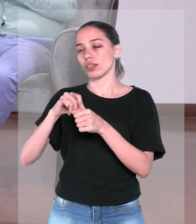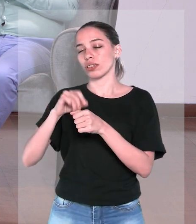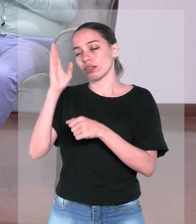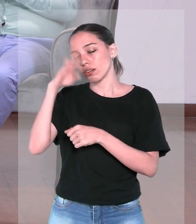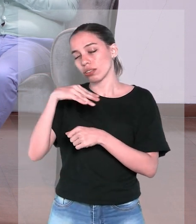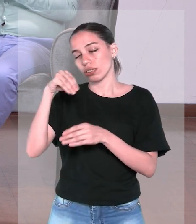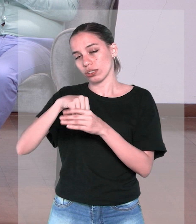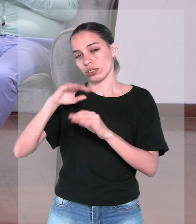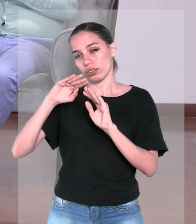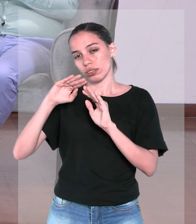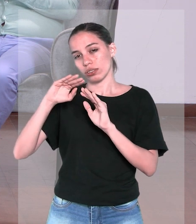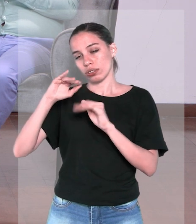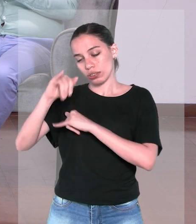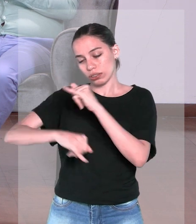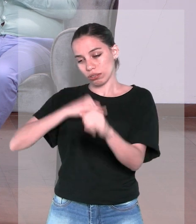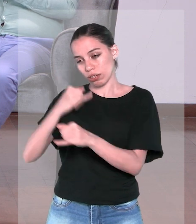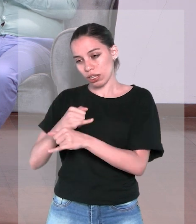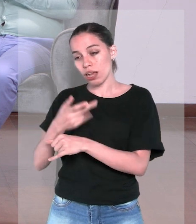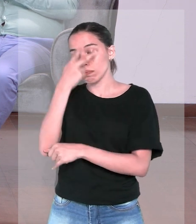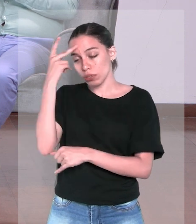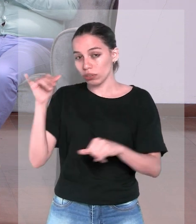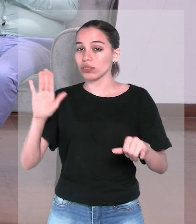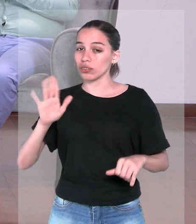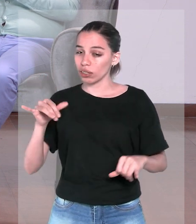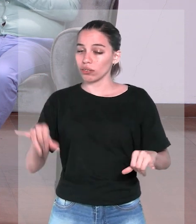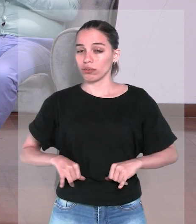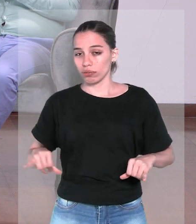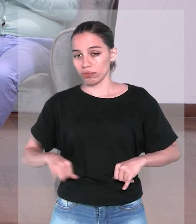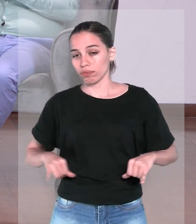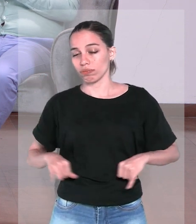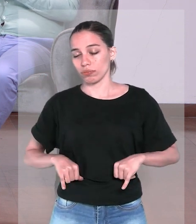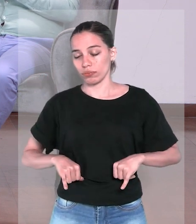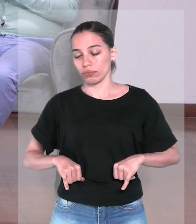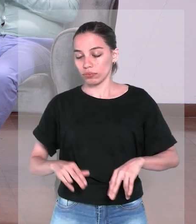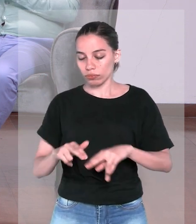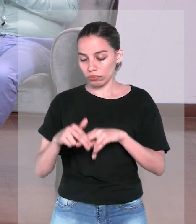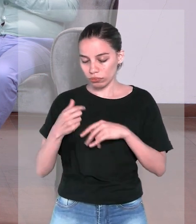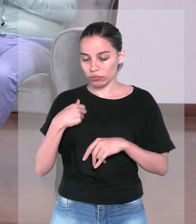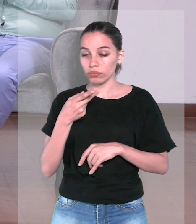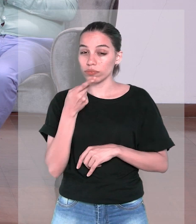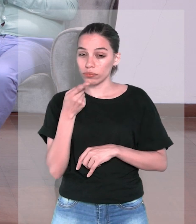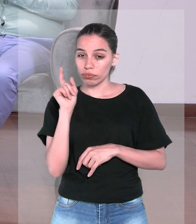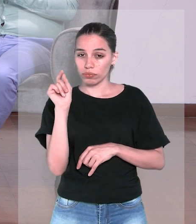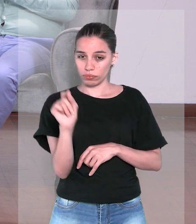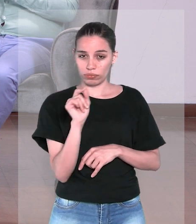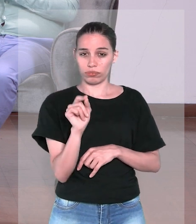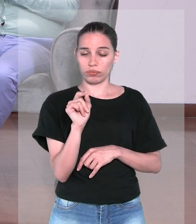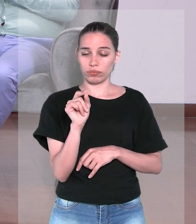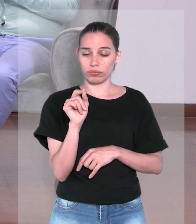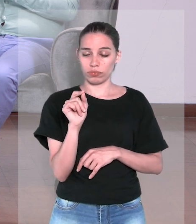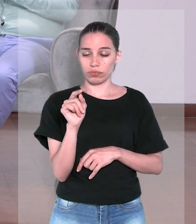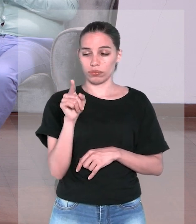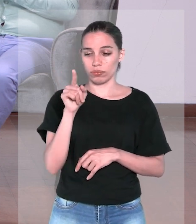articulada como temos agora. Obviamente, né, que a potência da internet trouxe um